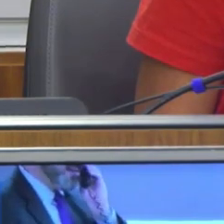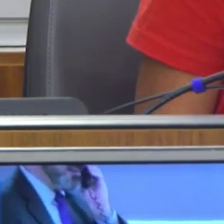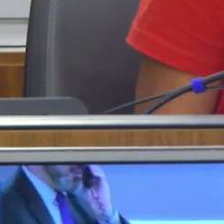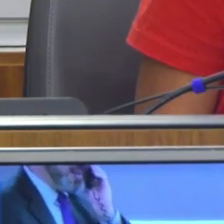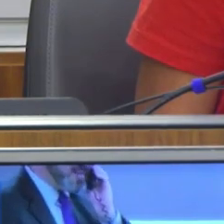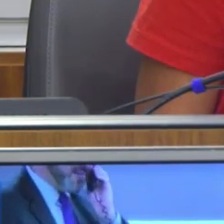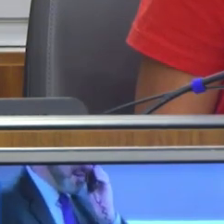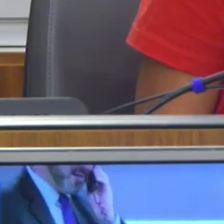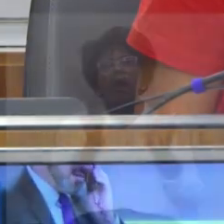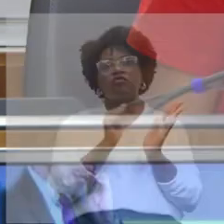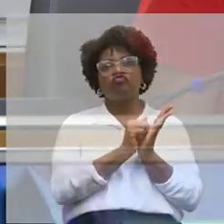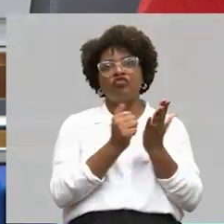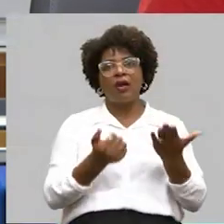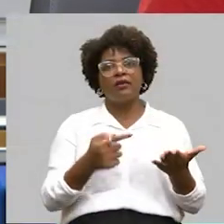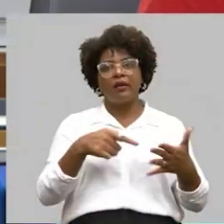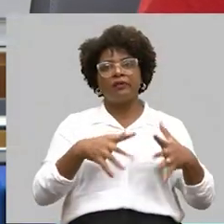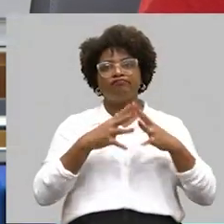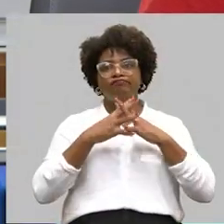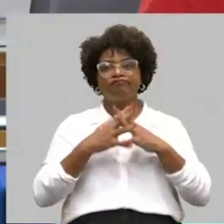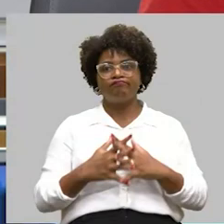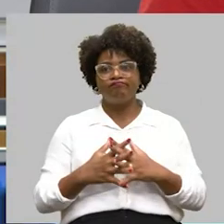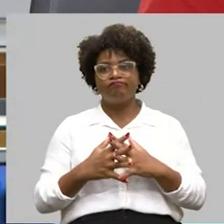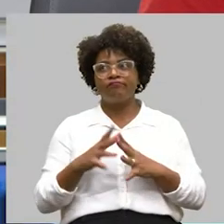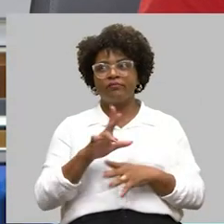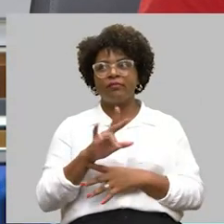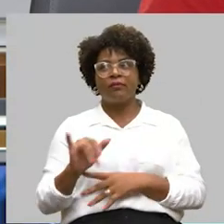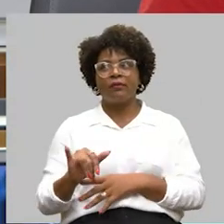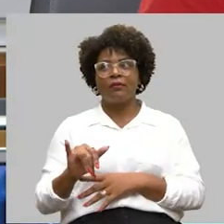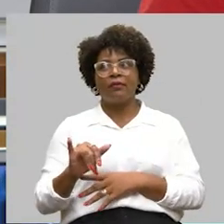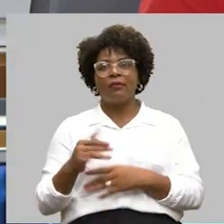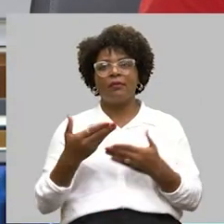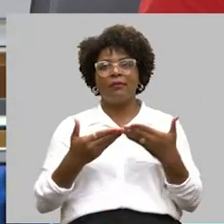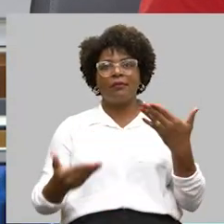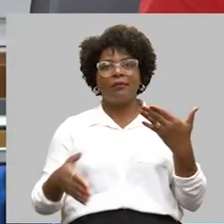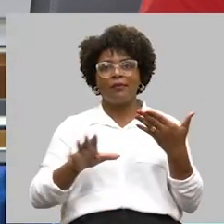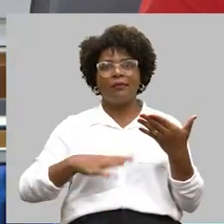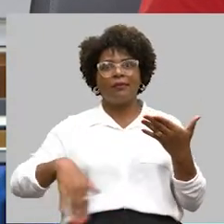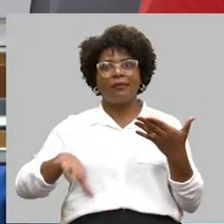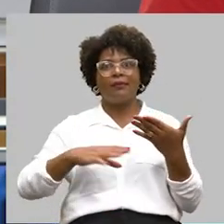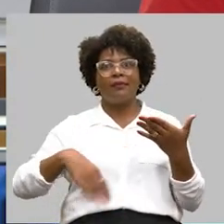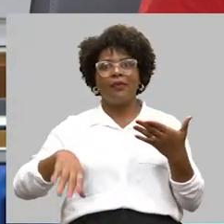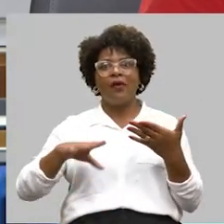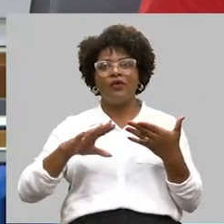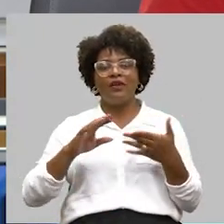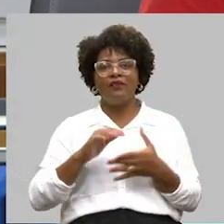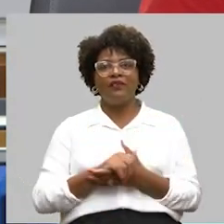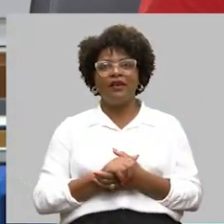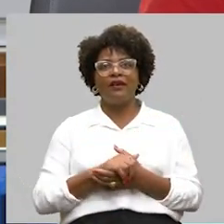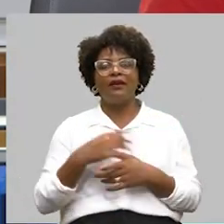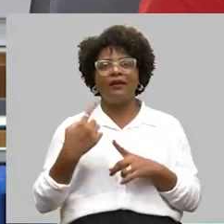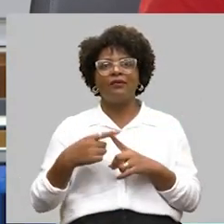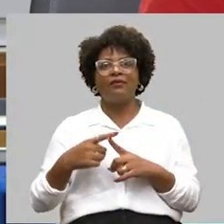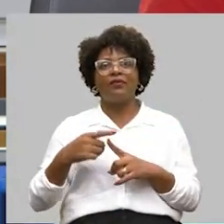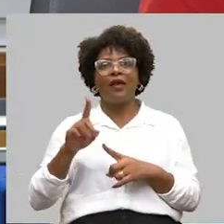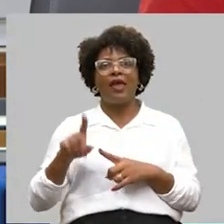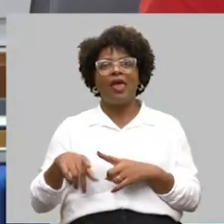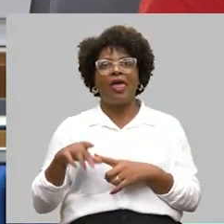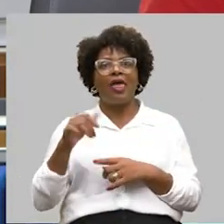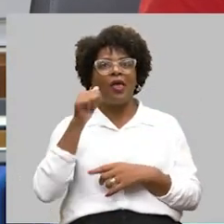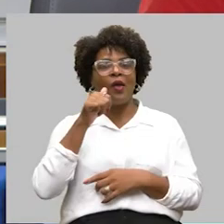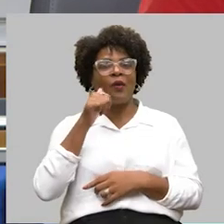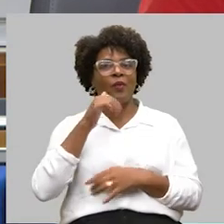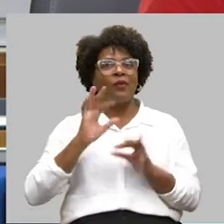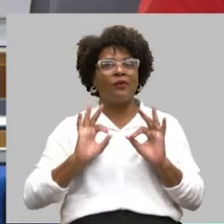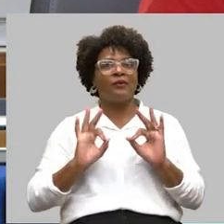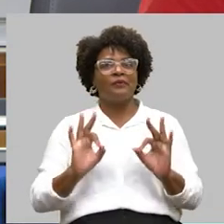e quem vai perder aqui é esse espaço porque a Maria me ensina muito é uma grande mulher e eu acho que a fala dela seria mais condizente com